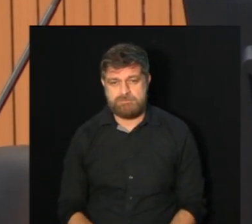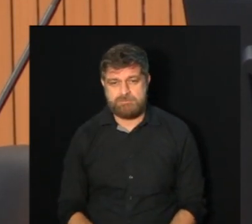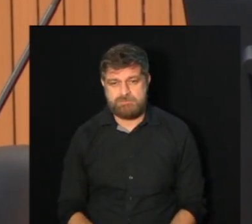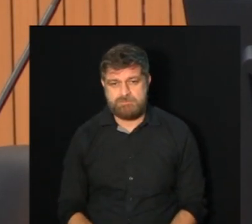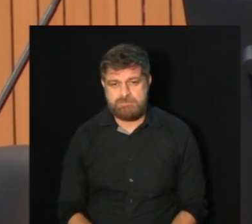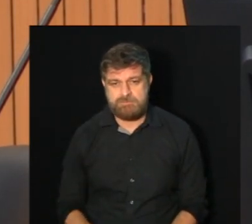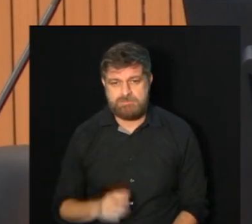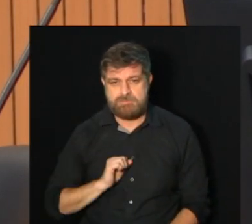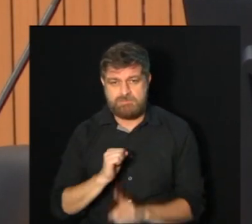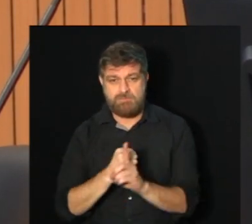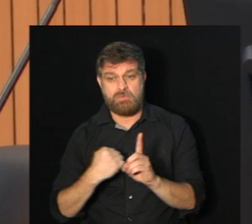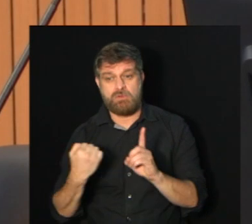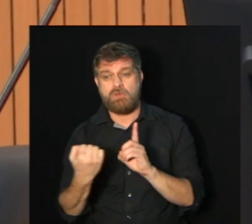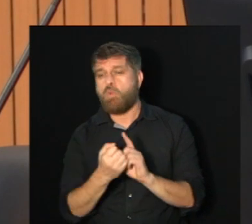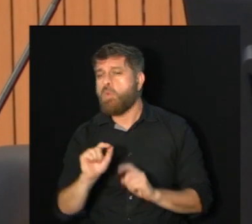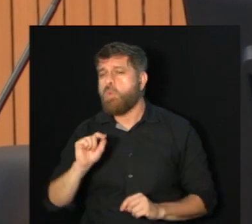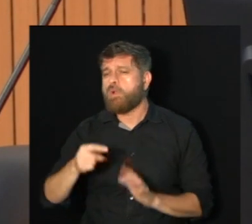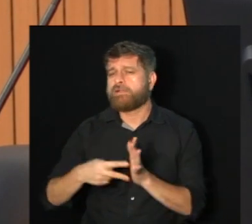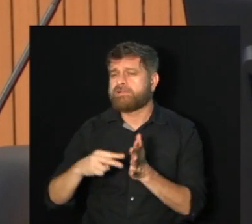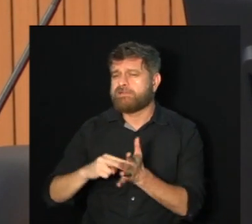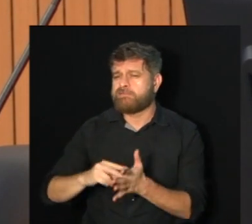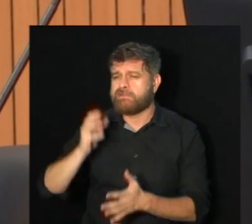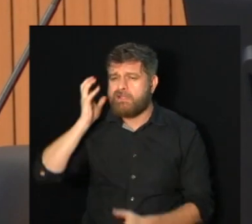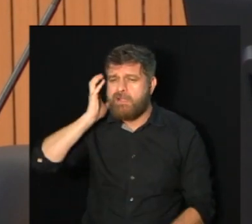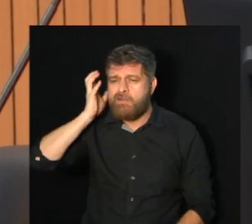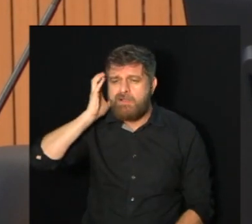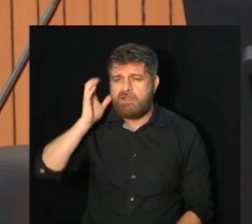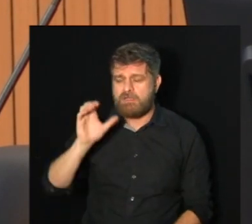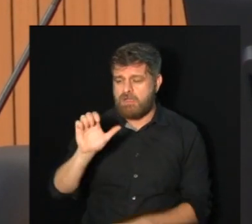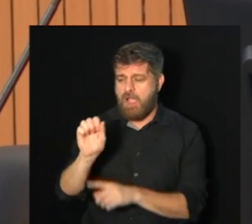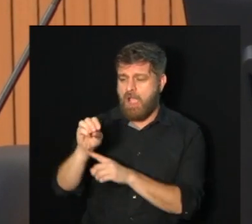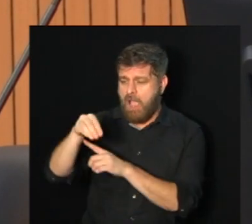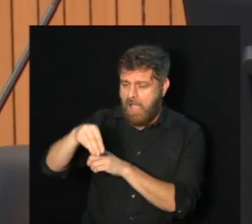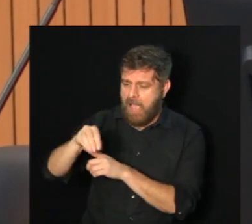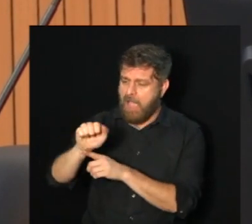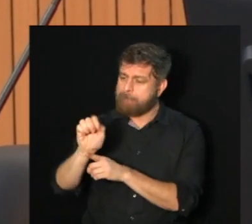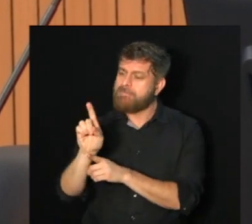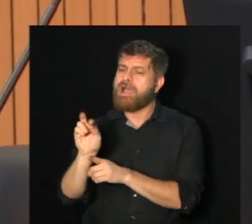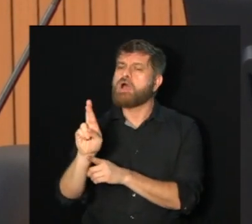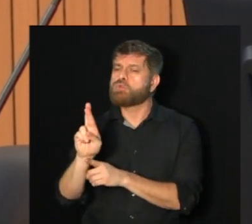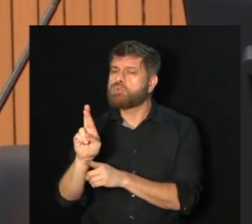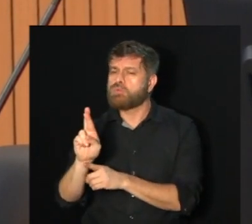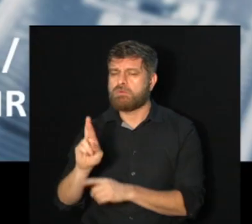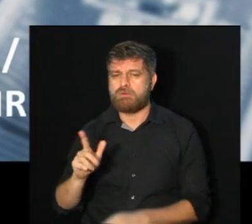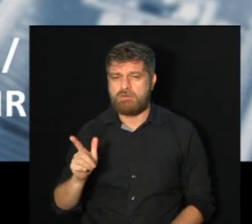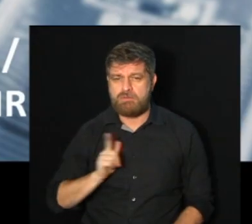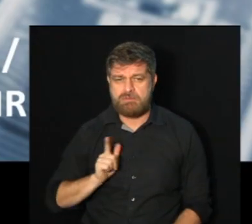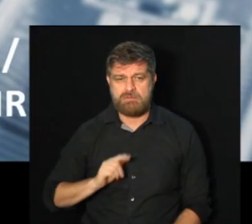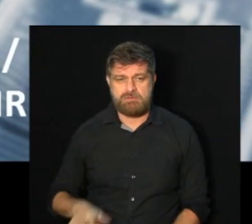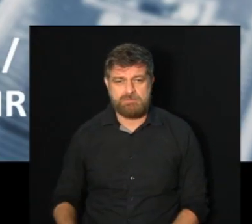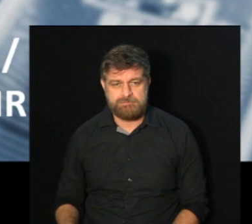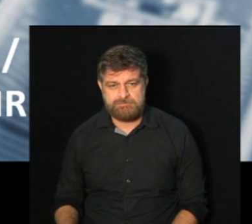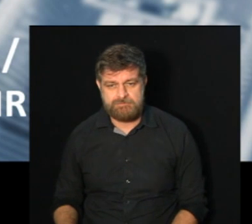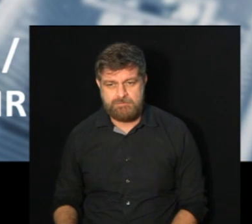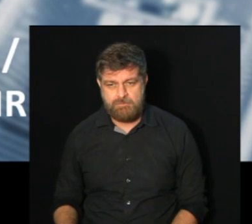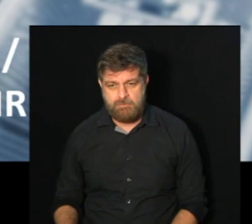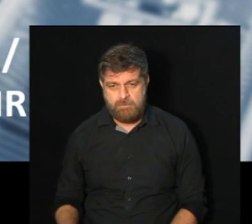fator social, que é o radioamadorismo, chegando à sua abrangência, os itens 5, 7 e